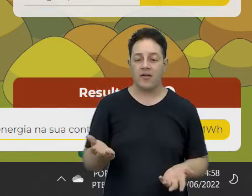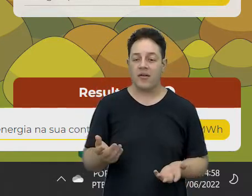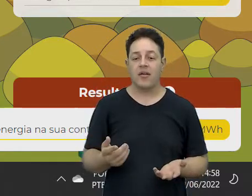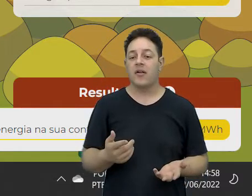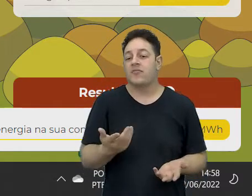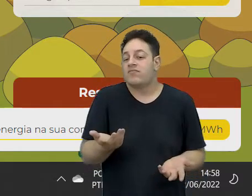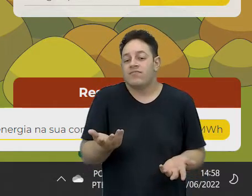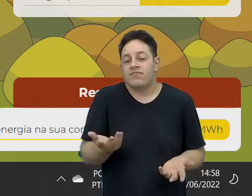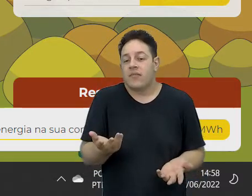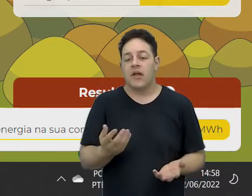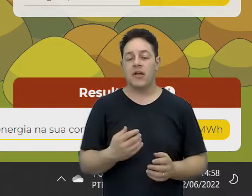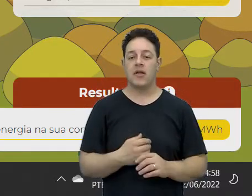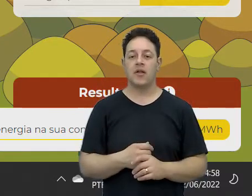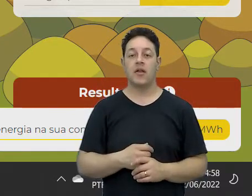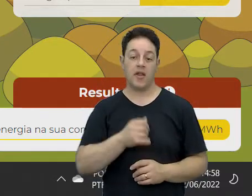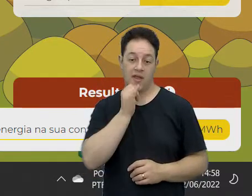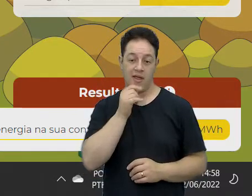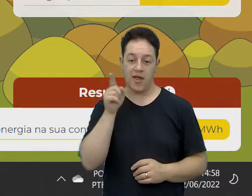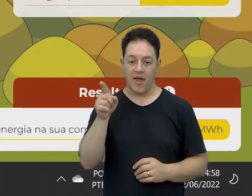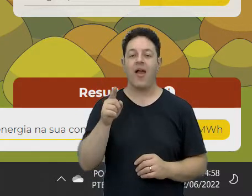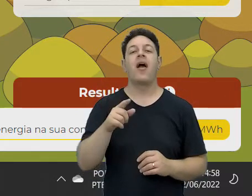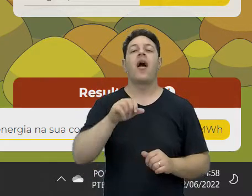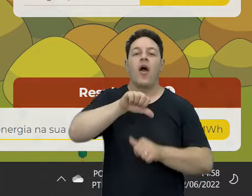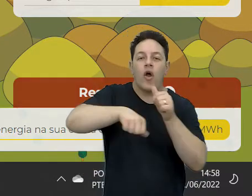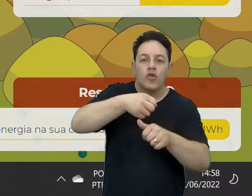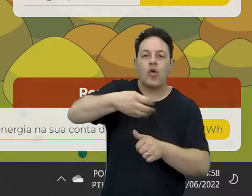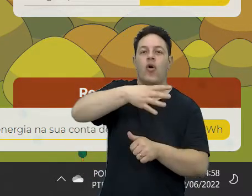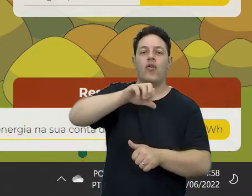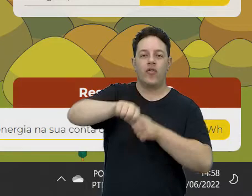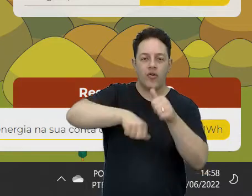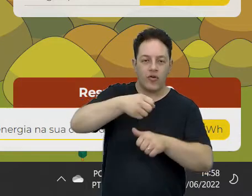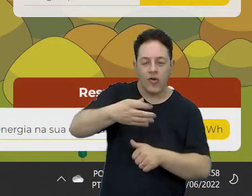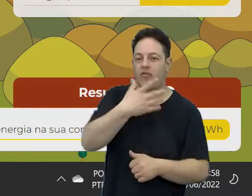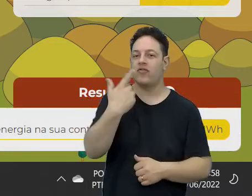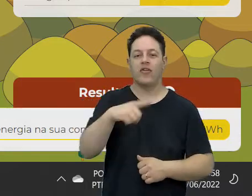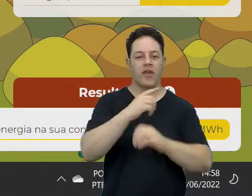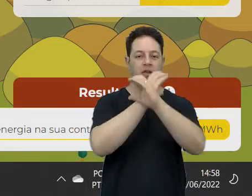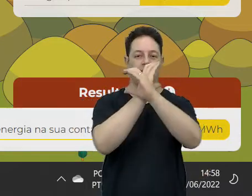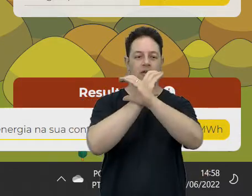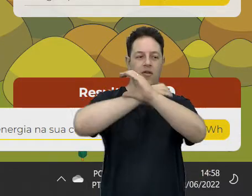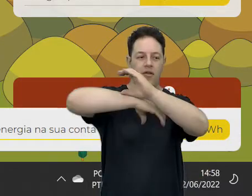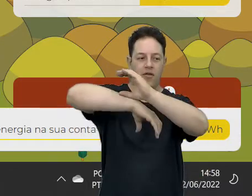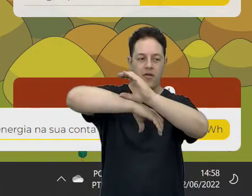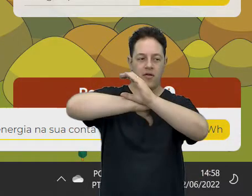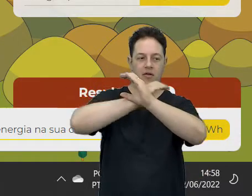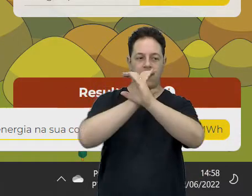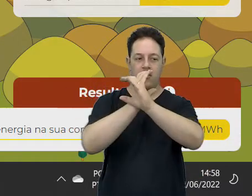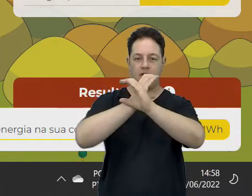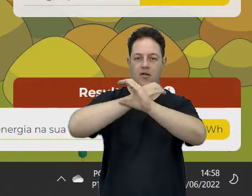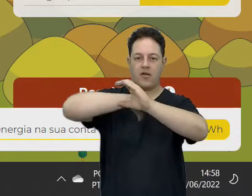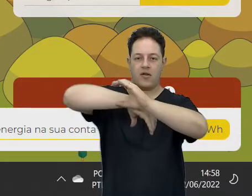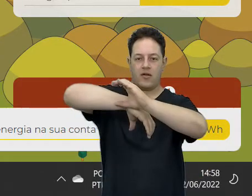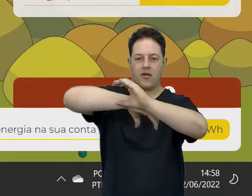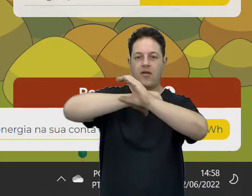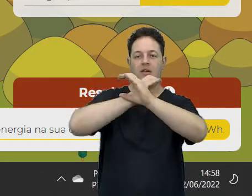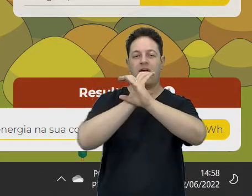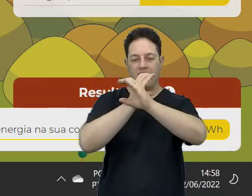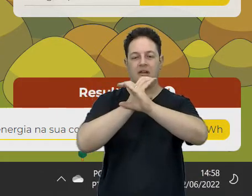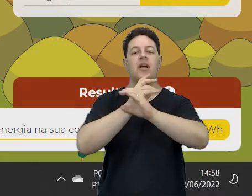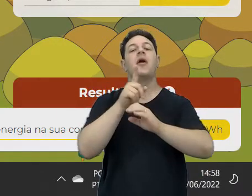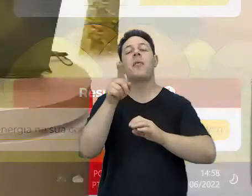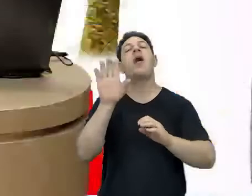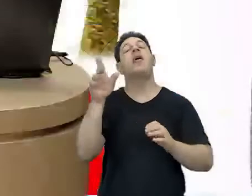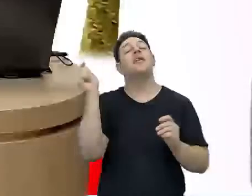nenhuma, mas... Ela não é renovável, tá? A gente fala que renovável é aquele recurso que você consegue fazer mais de uma vez,